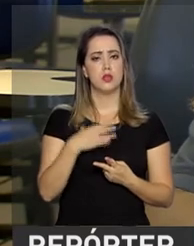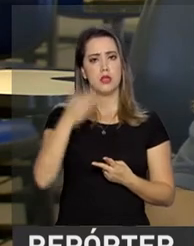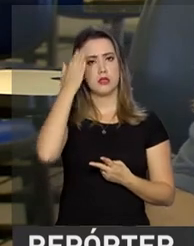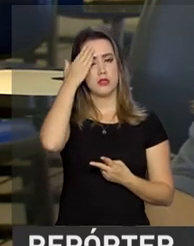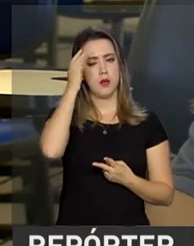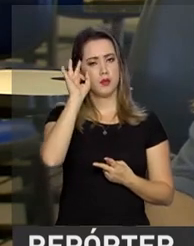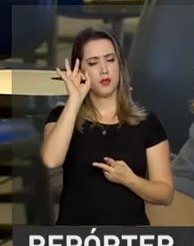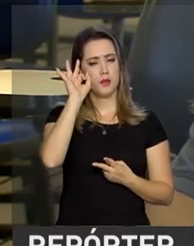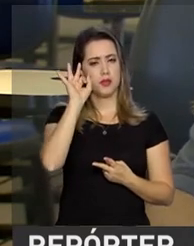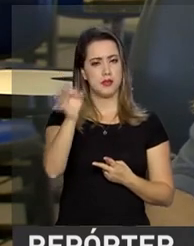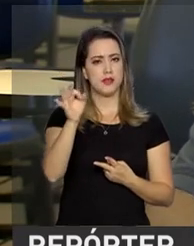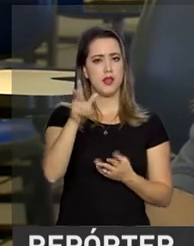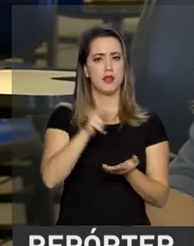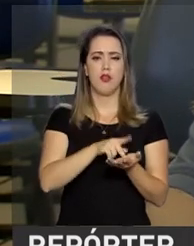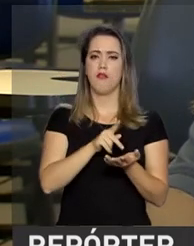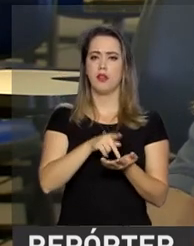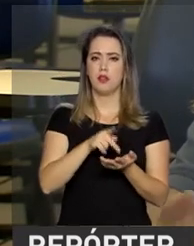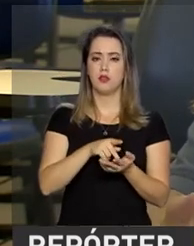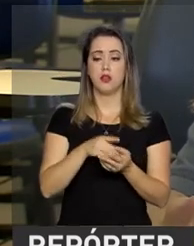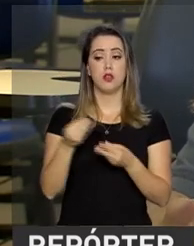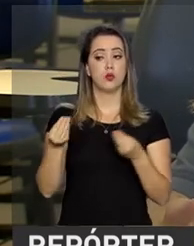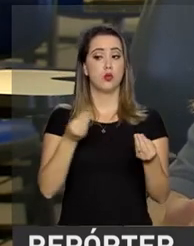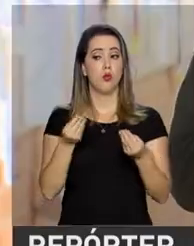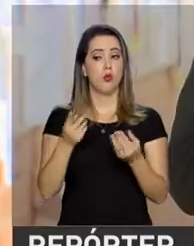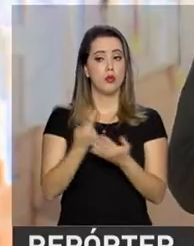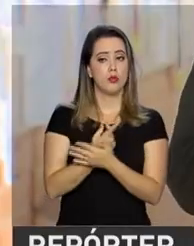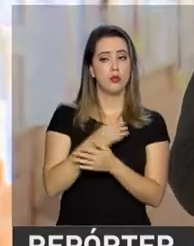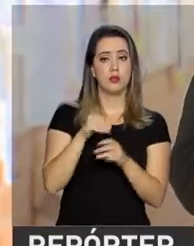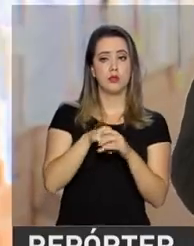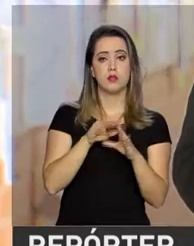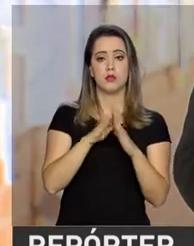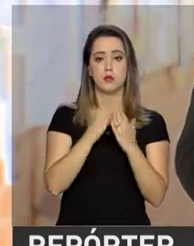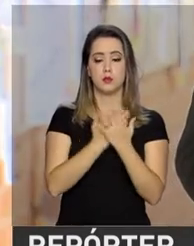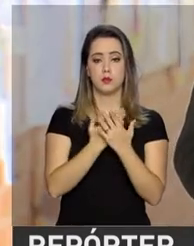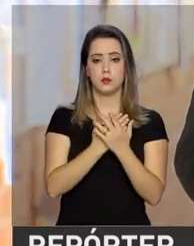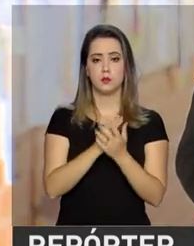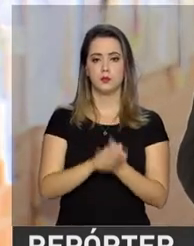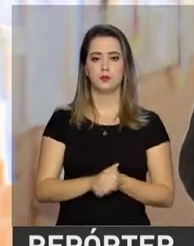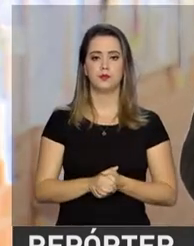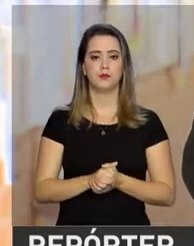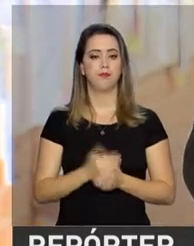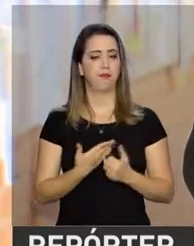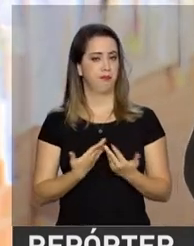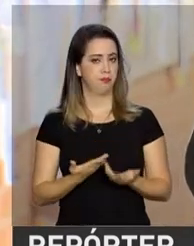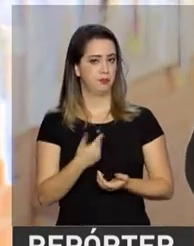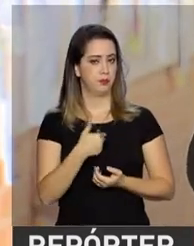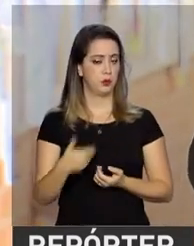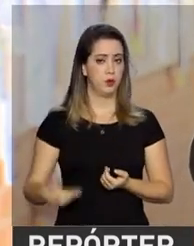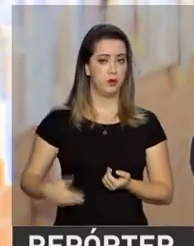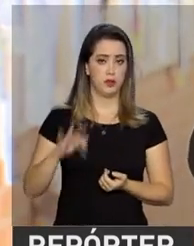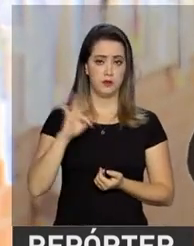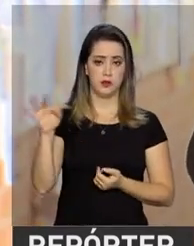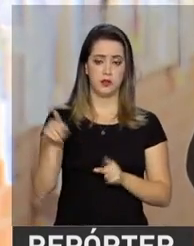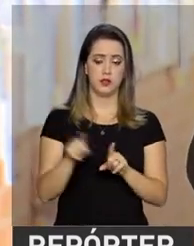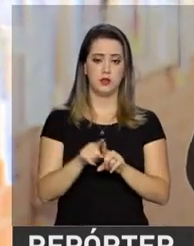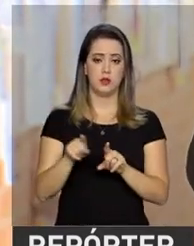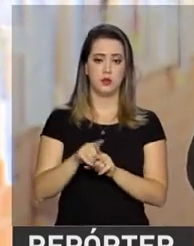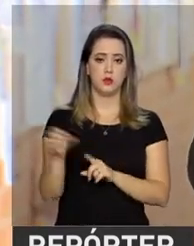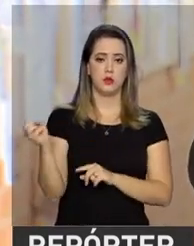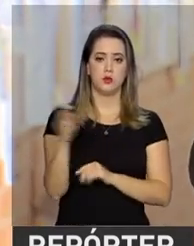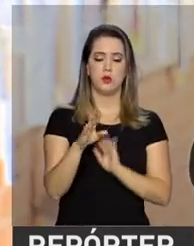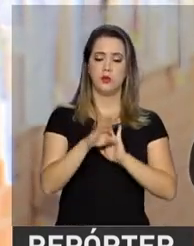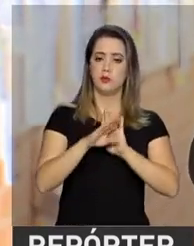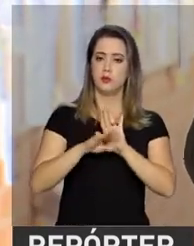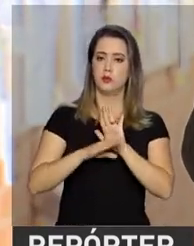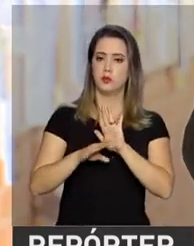da realidade da carreira docente na escola. O governo federal também lançou o novo programa de residência